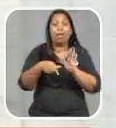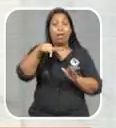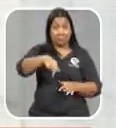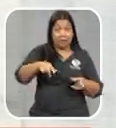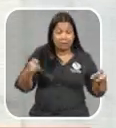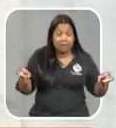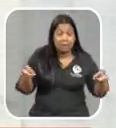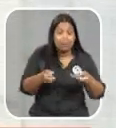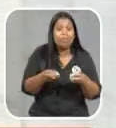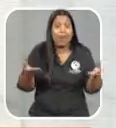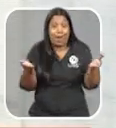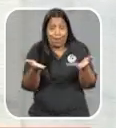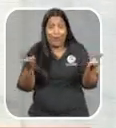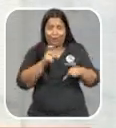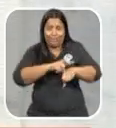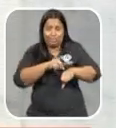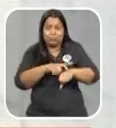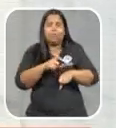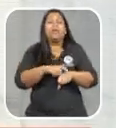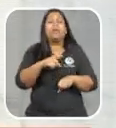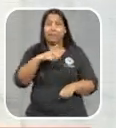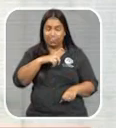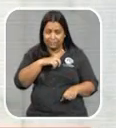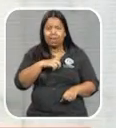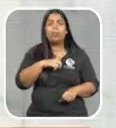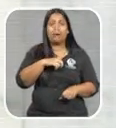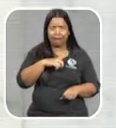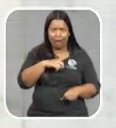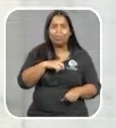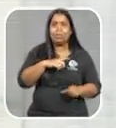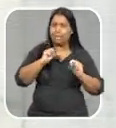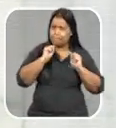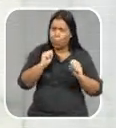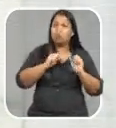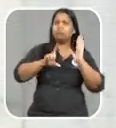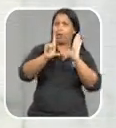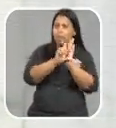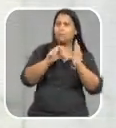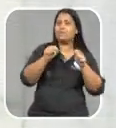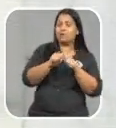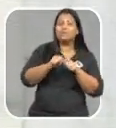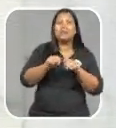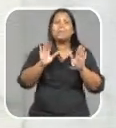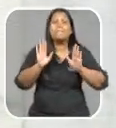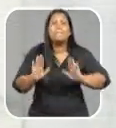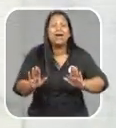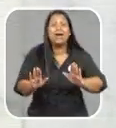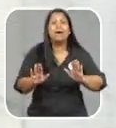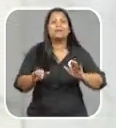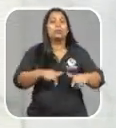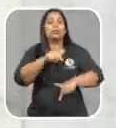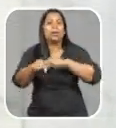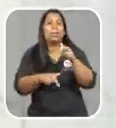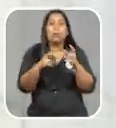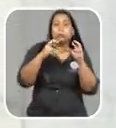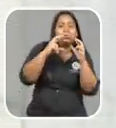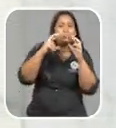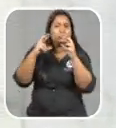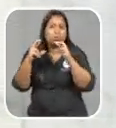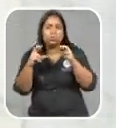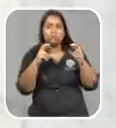ele fazer o trabalho de fiscalização e o cumprimento das leis é muito mais importante do que proposituras. A gente já tem muita lei no país.